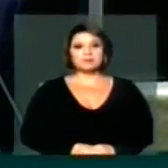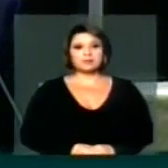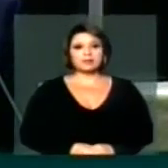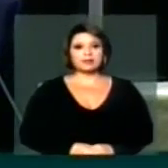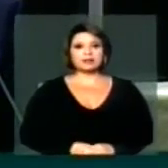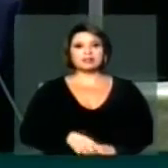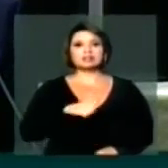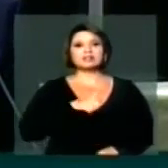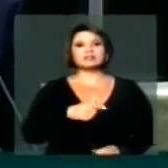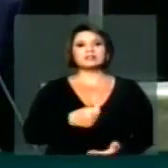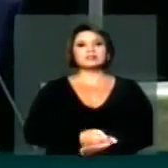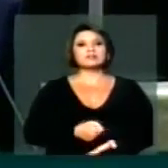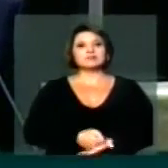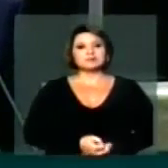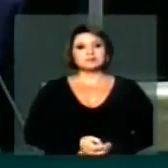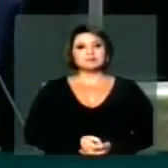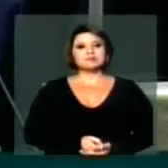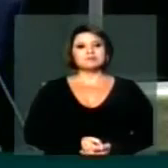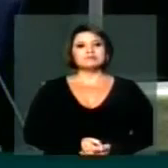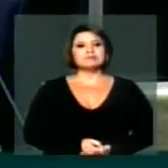A nossa determinação,